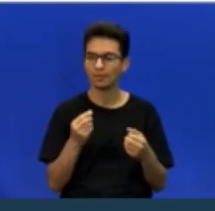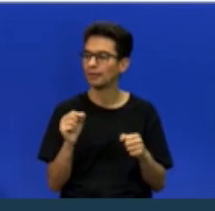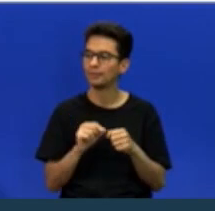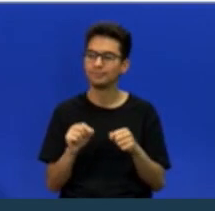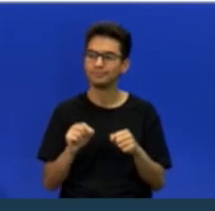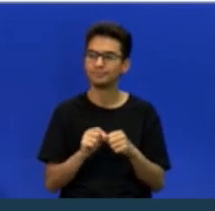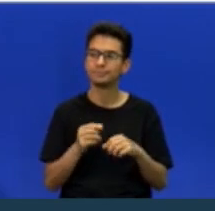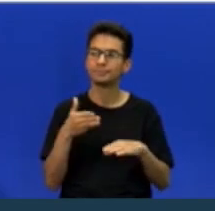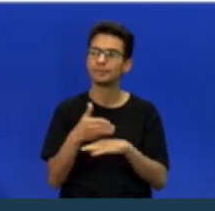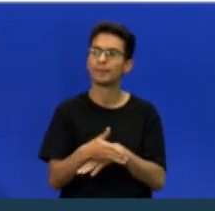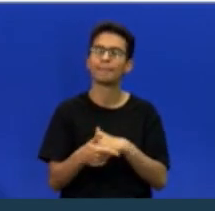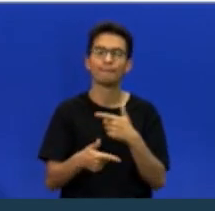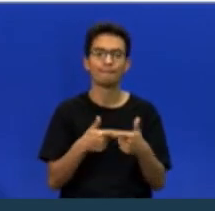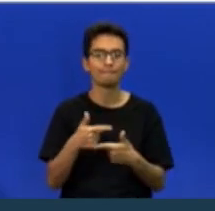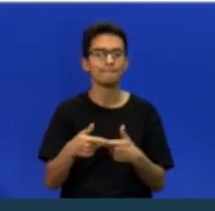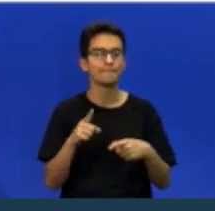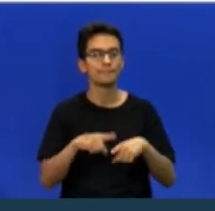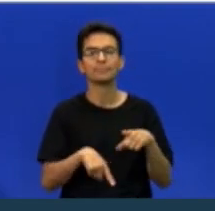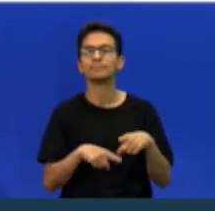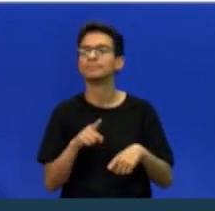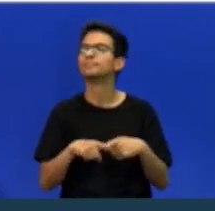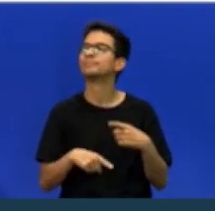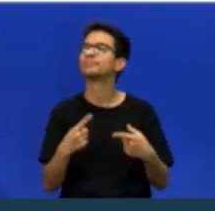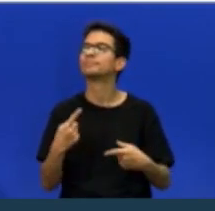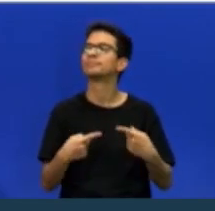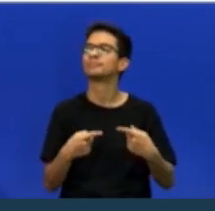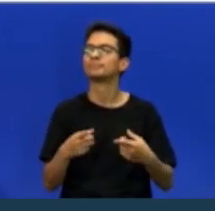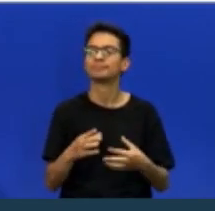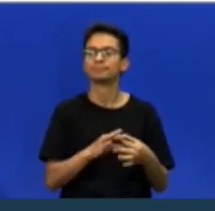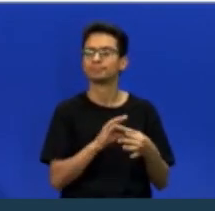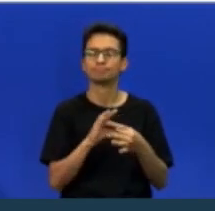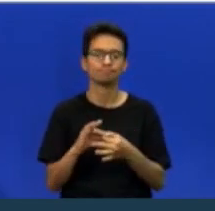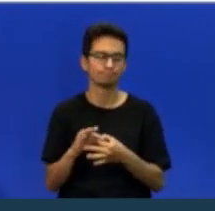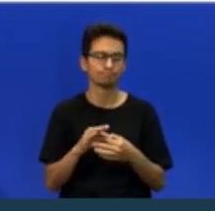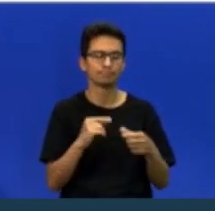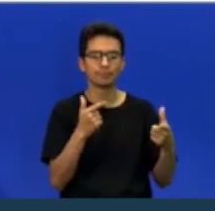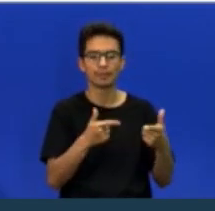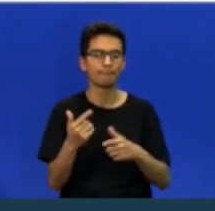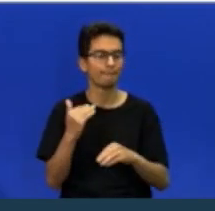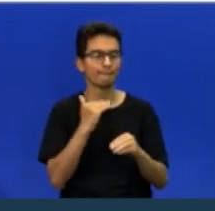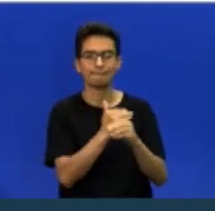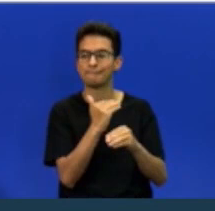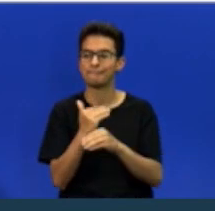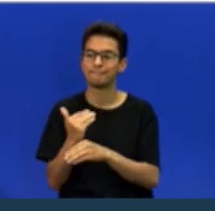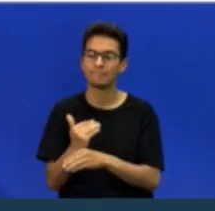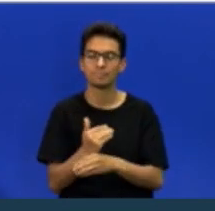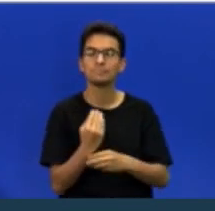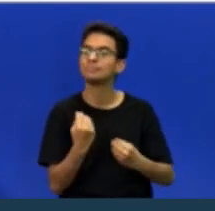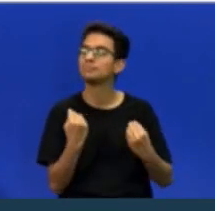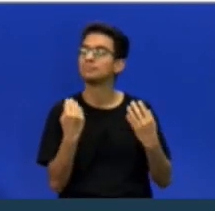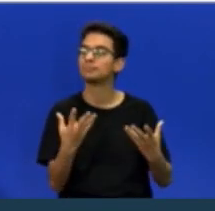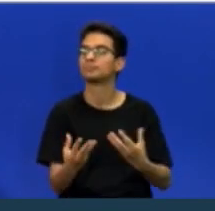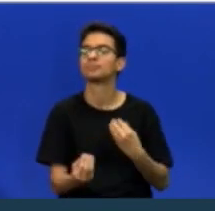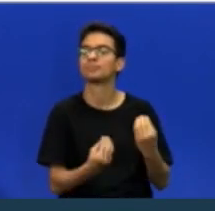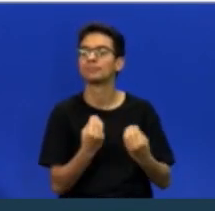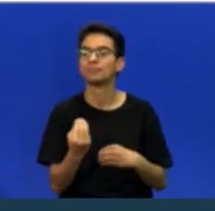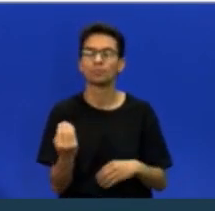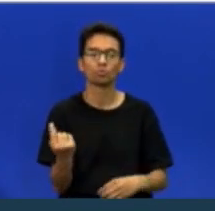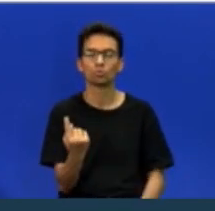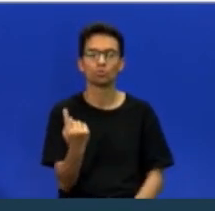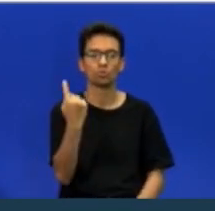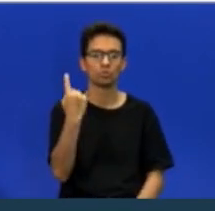ações e os serviços públicos de saúde integram uma rede regionalizada e hierarquizada e constituem um sistema